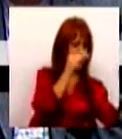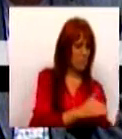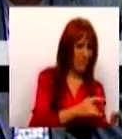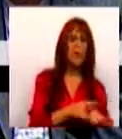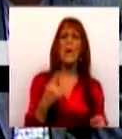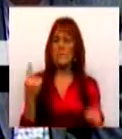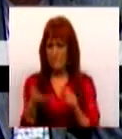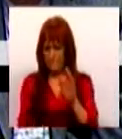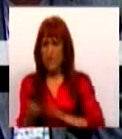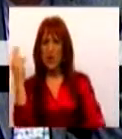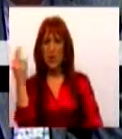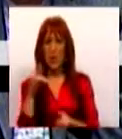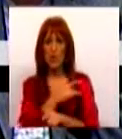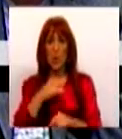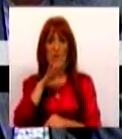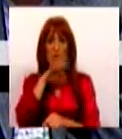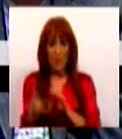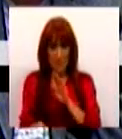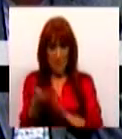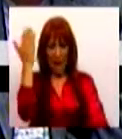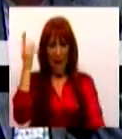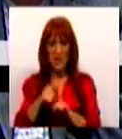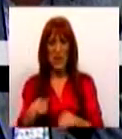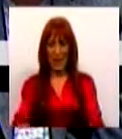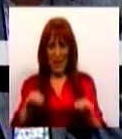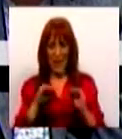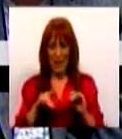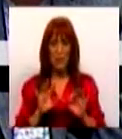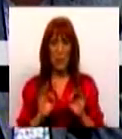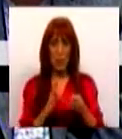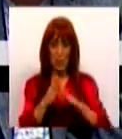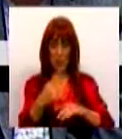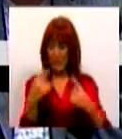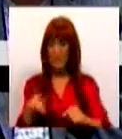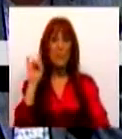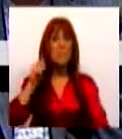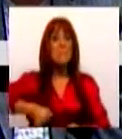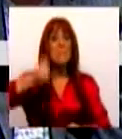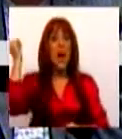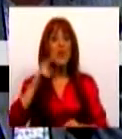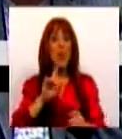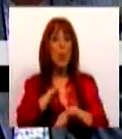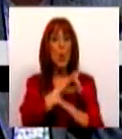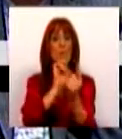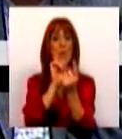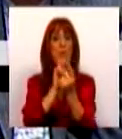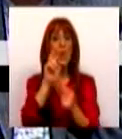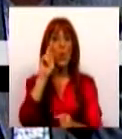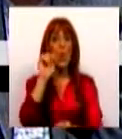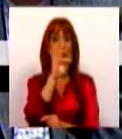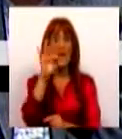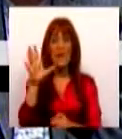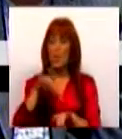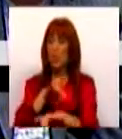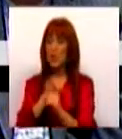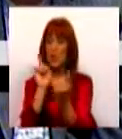temos mais unidades de saúde familiares, temos mais camas de cuidados continuados e, sobretudo, temos mais consultas nas USFs, mais